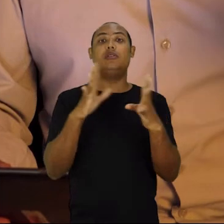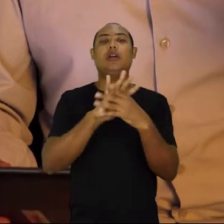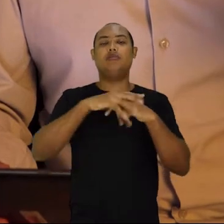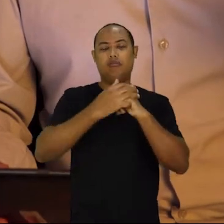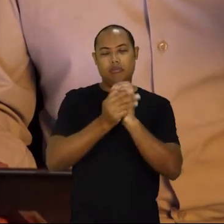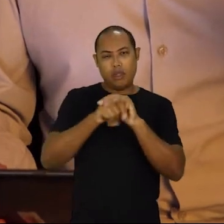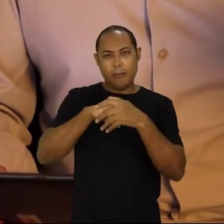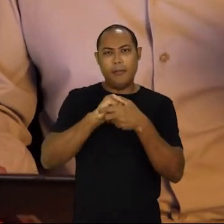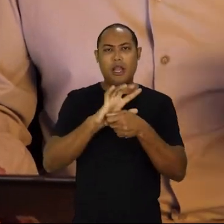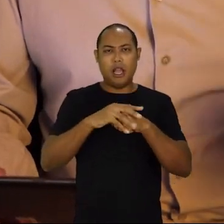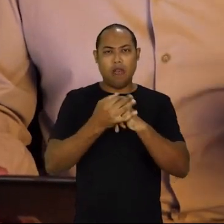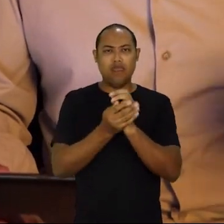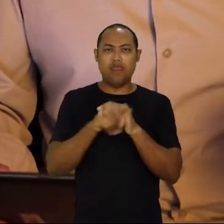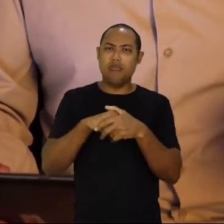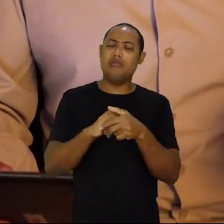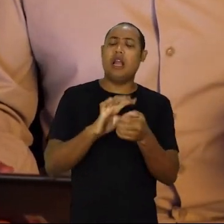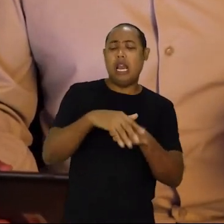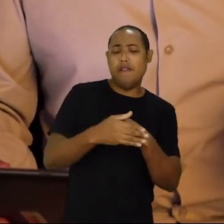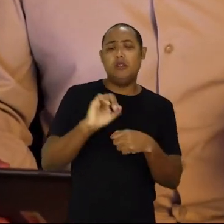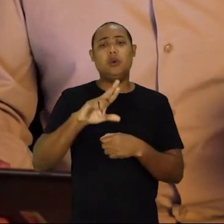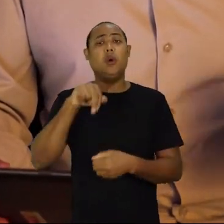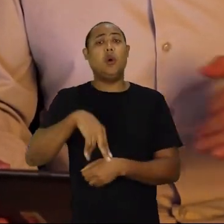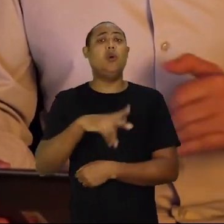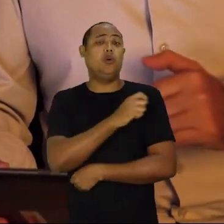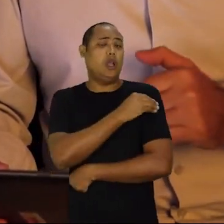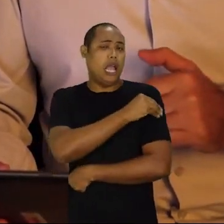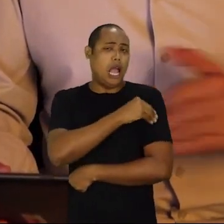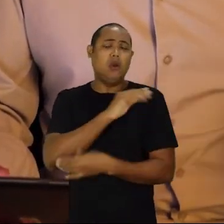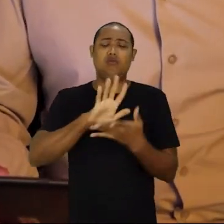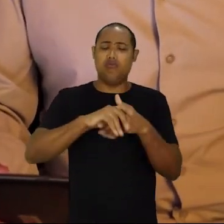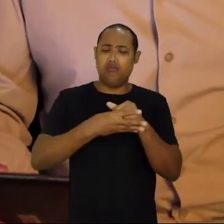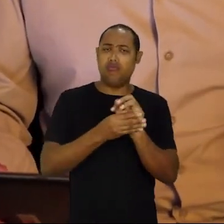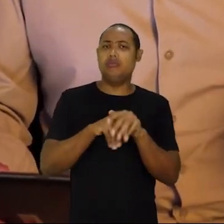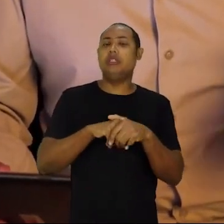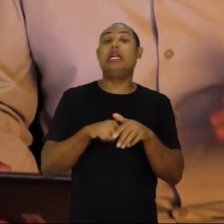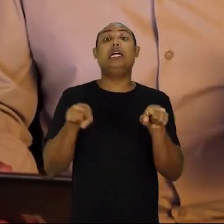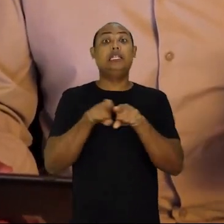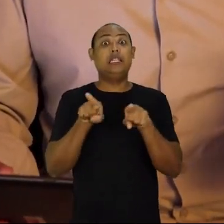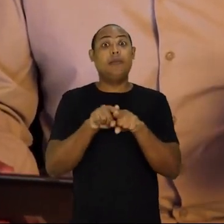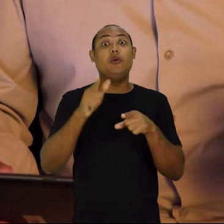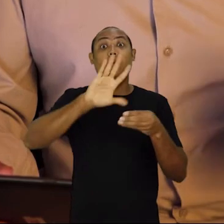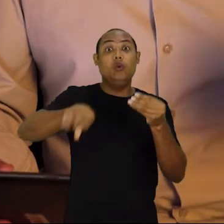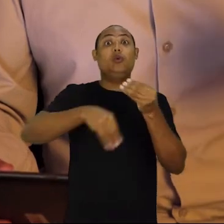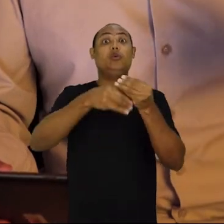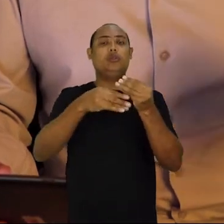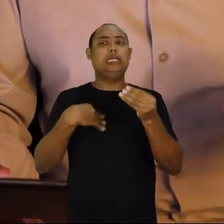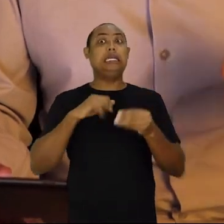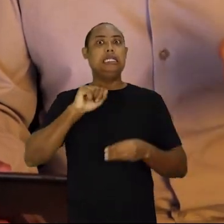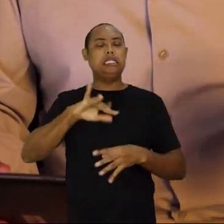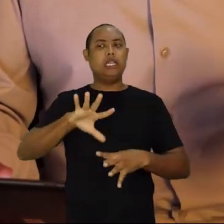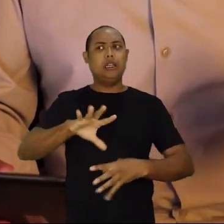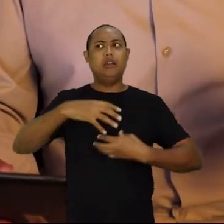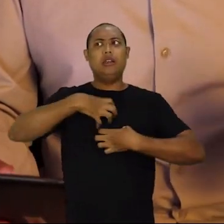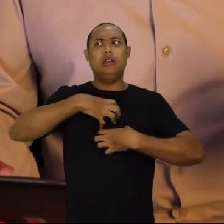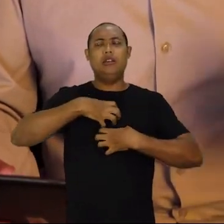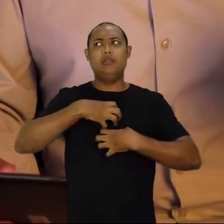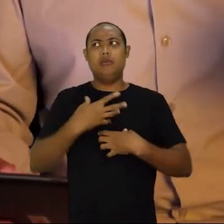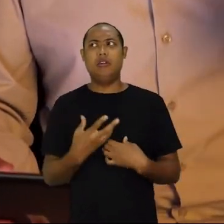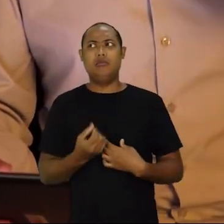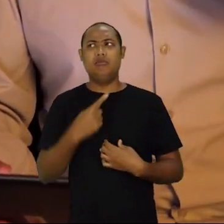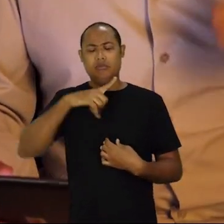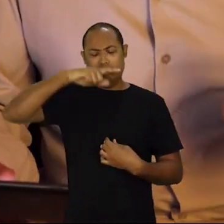Quarto, higienizar as mãos, sobretudo, com regularidade, com frequência. E também colocaria